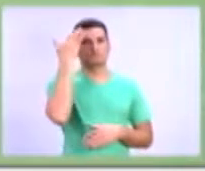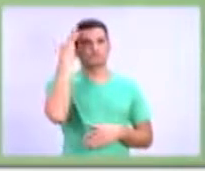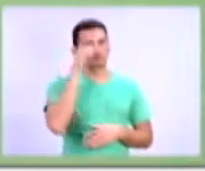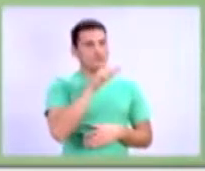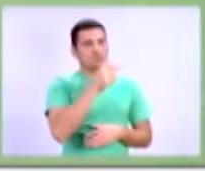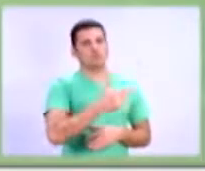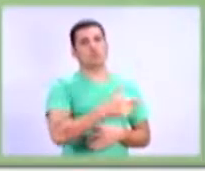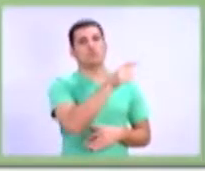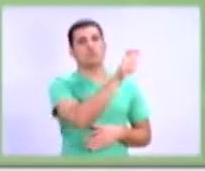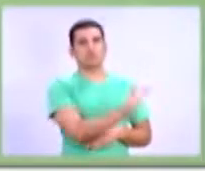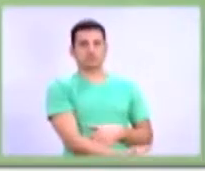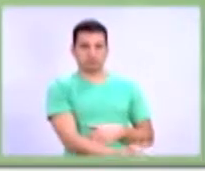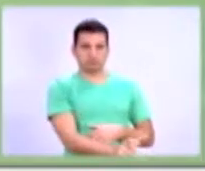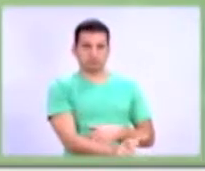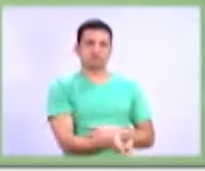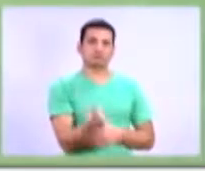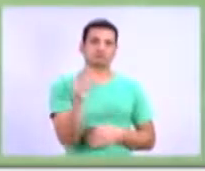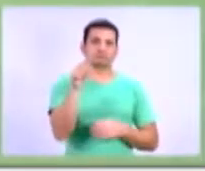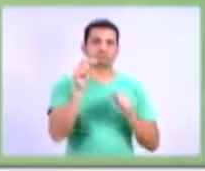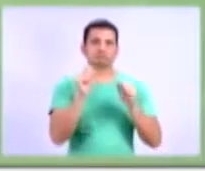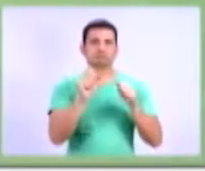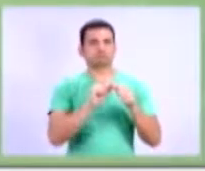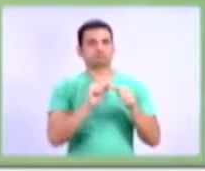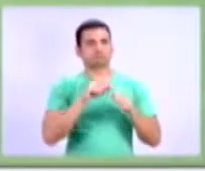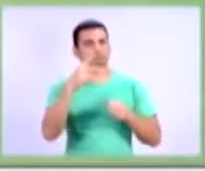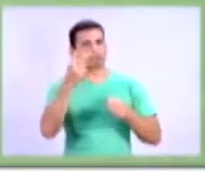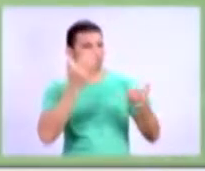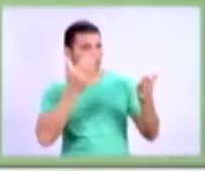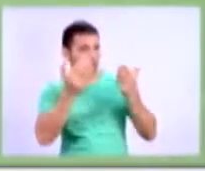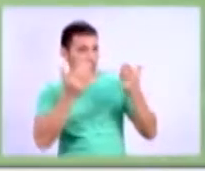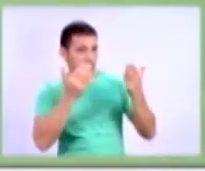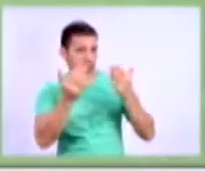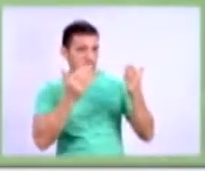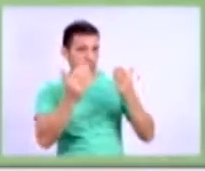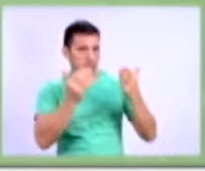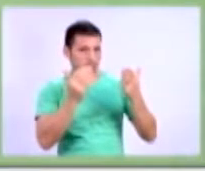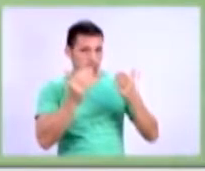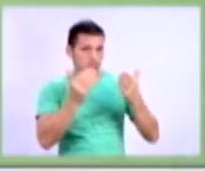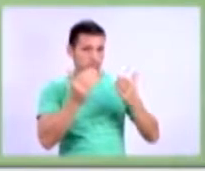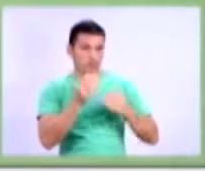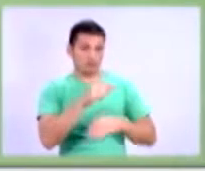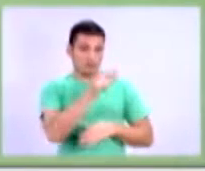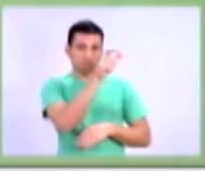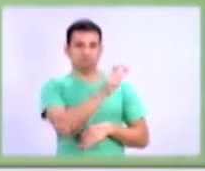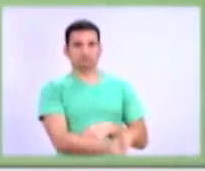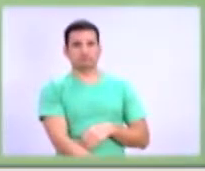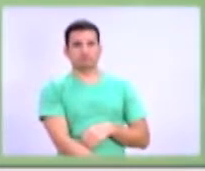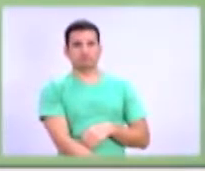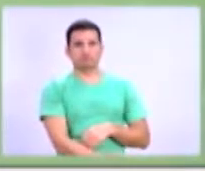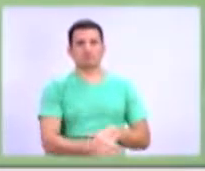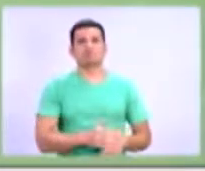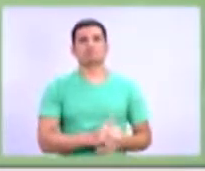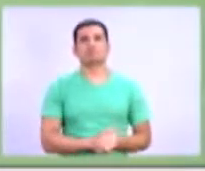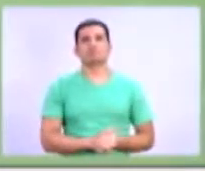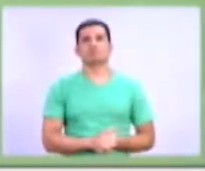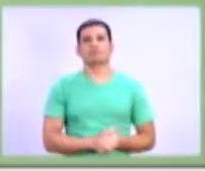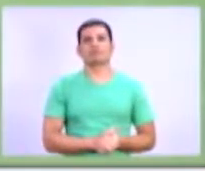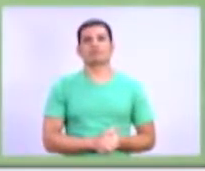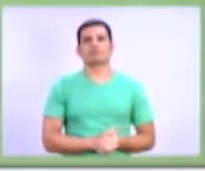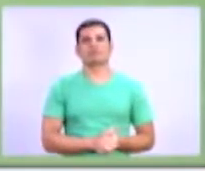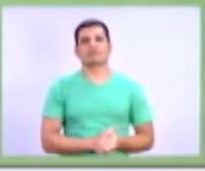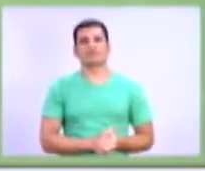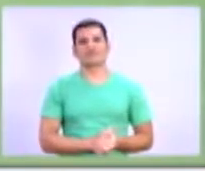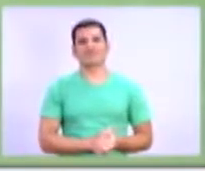outro para que você possa fazer uma análise ou um julgamento dessa pessoa. O discurso